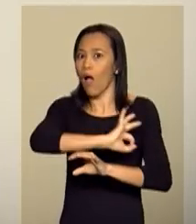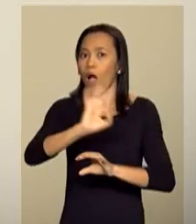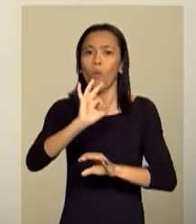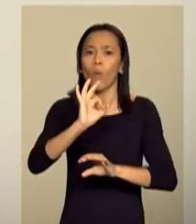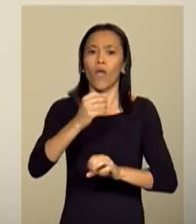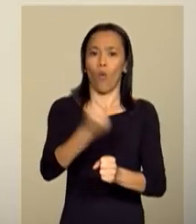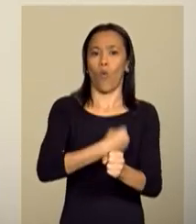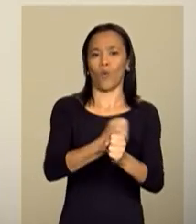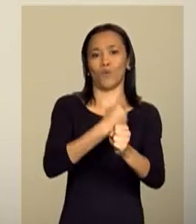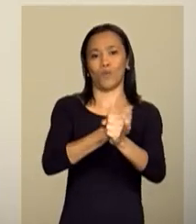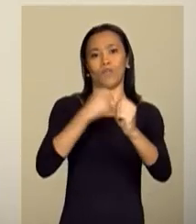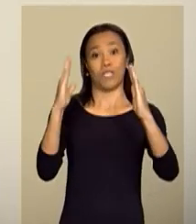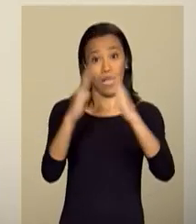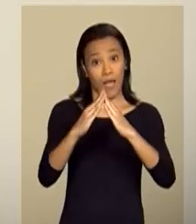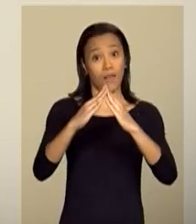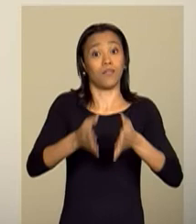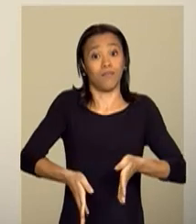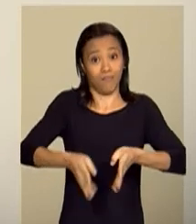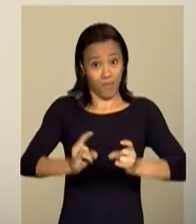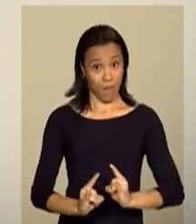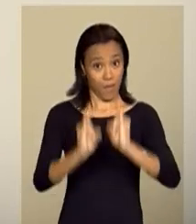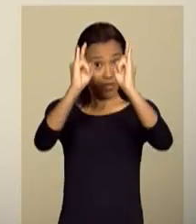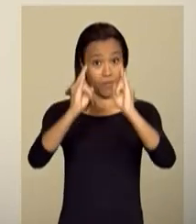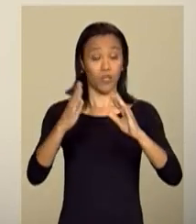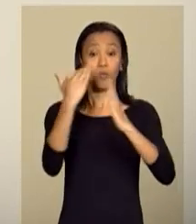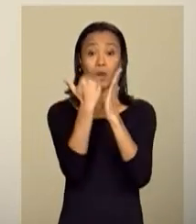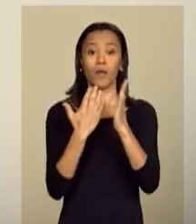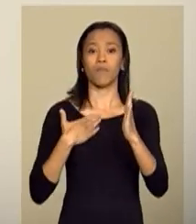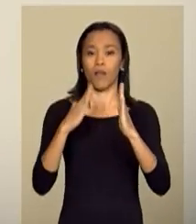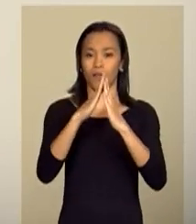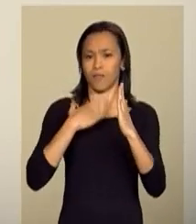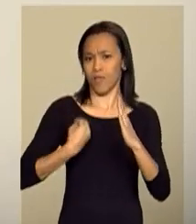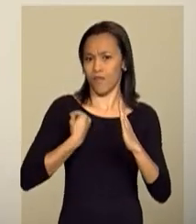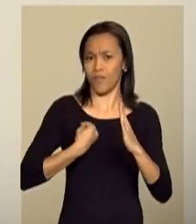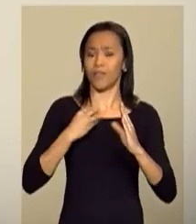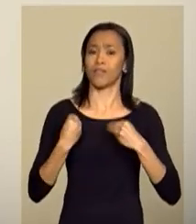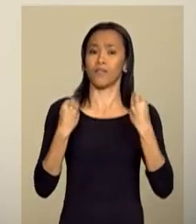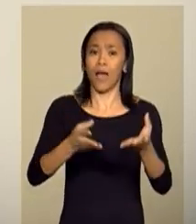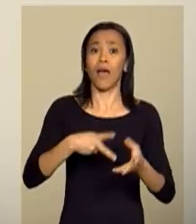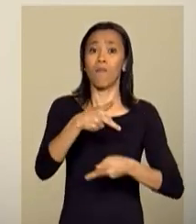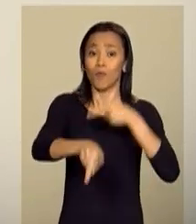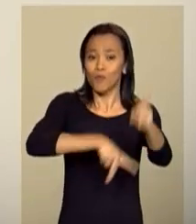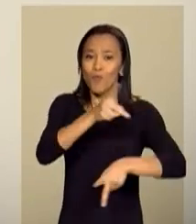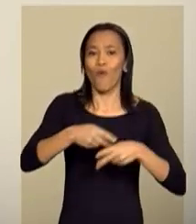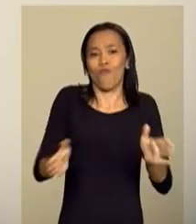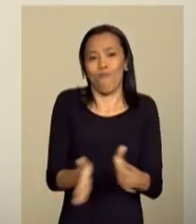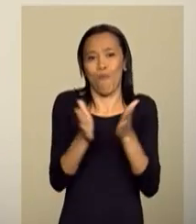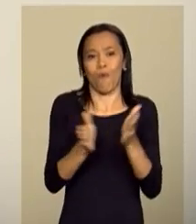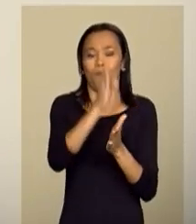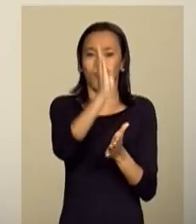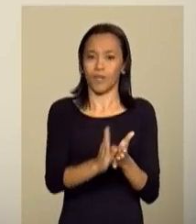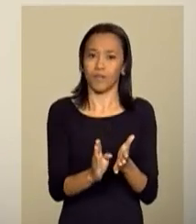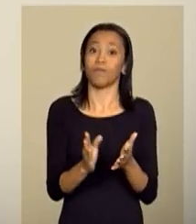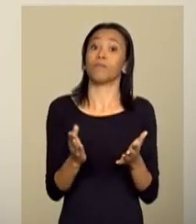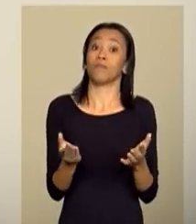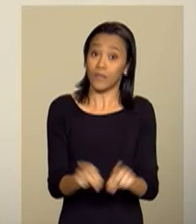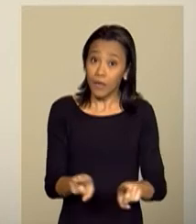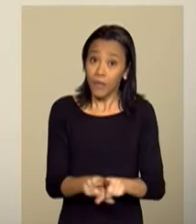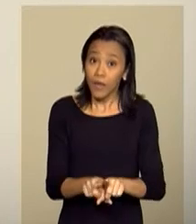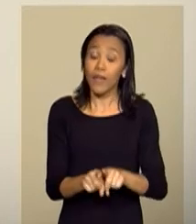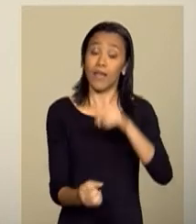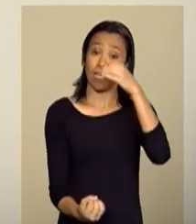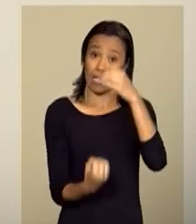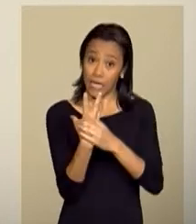construção de casas e apartamentos do Minha Casa Minha Vida para as populações mais pobres do Brasil Aliás a